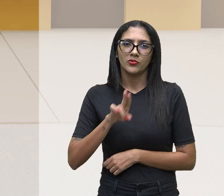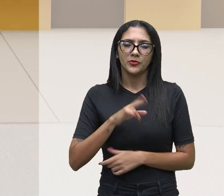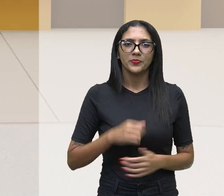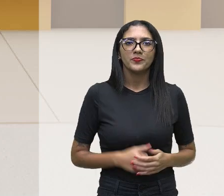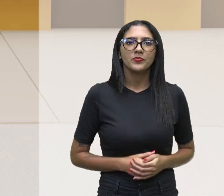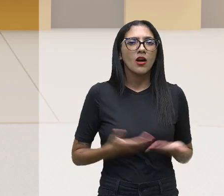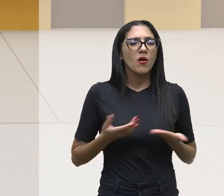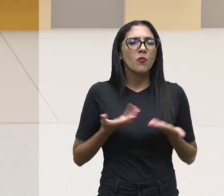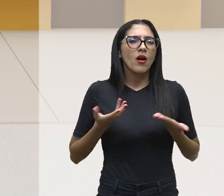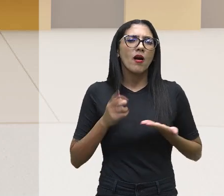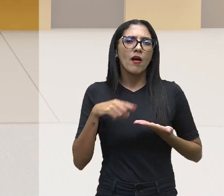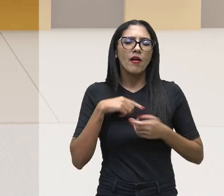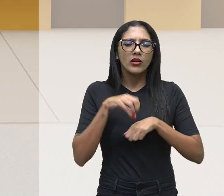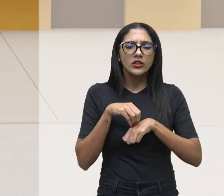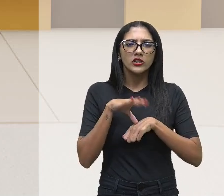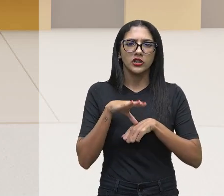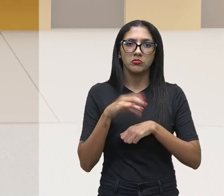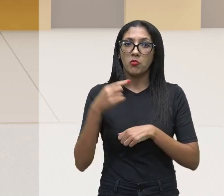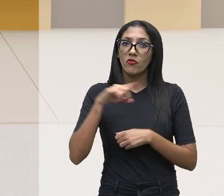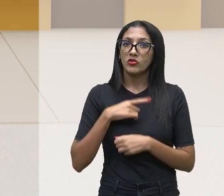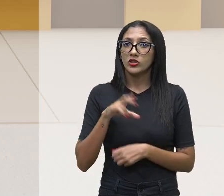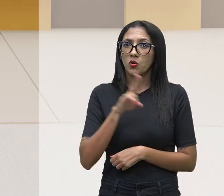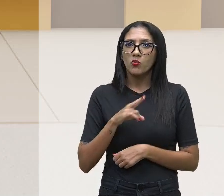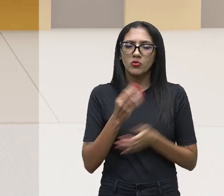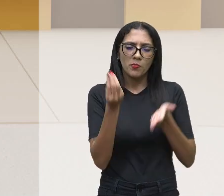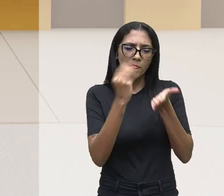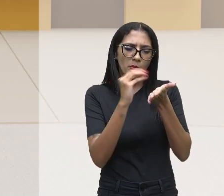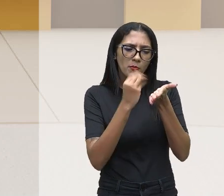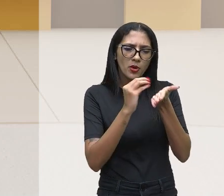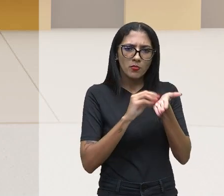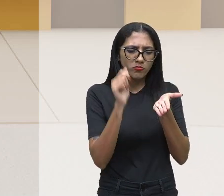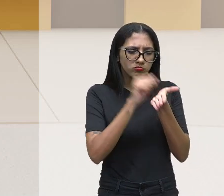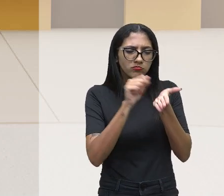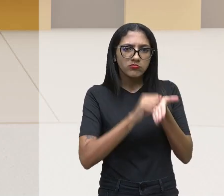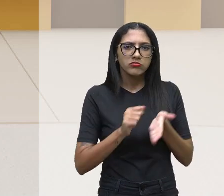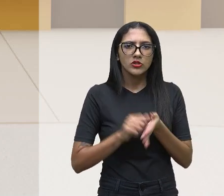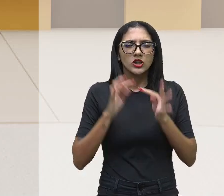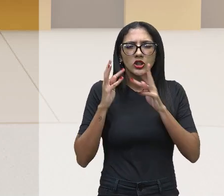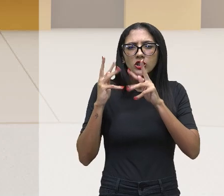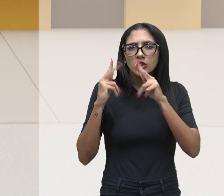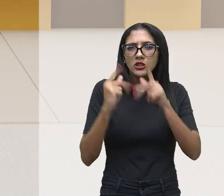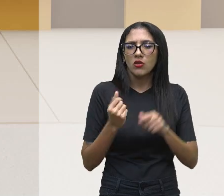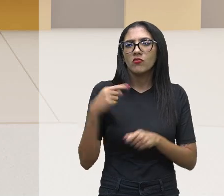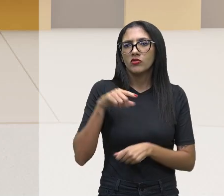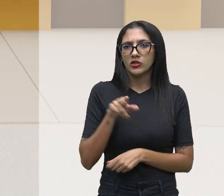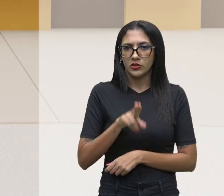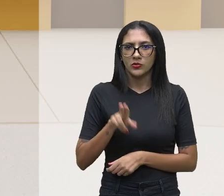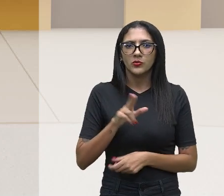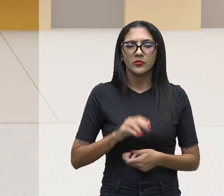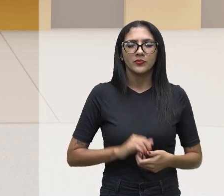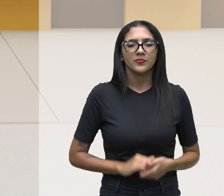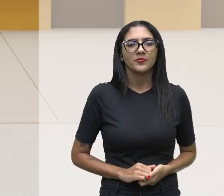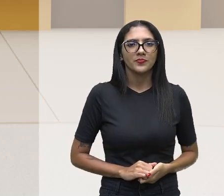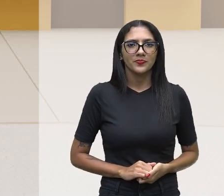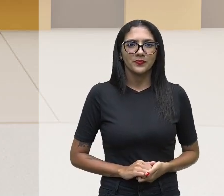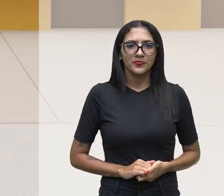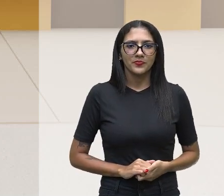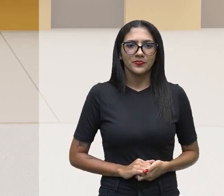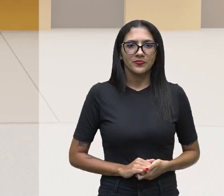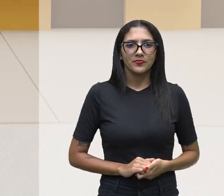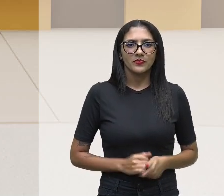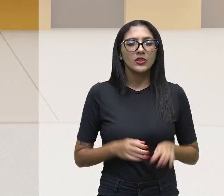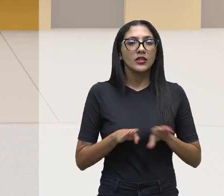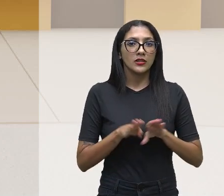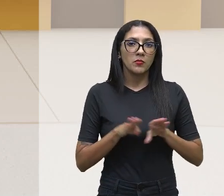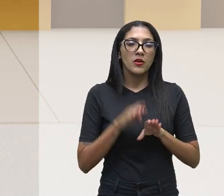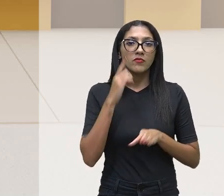dica aqui? Você anotar tudo, anote tudo o que você gasta. Uma outra dica é você pegar lá o seu extrato